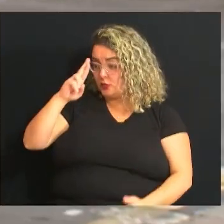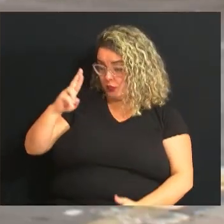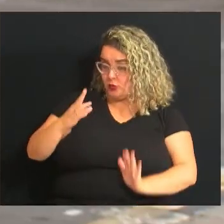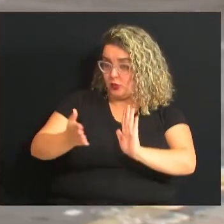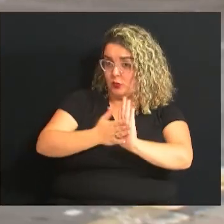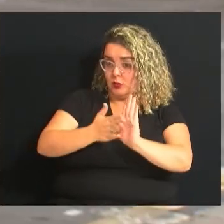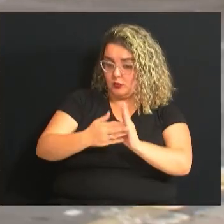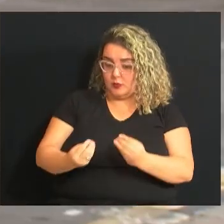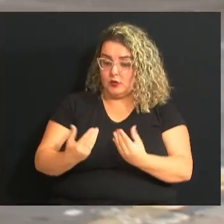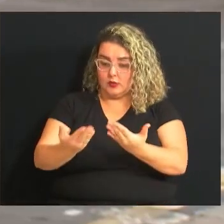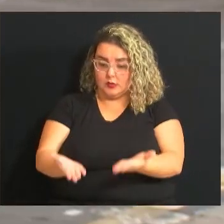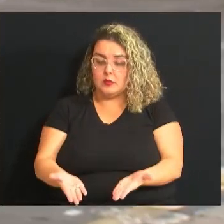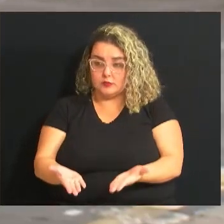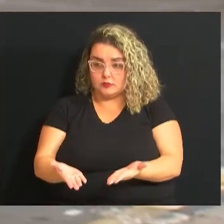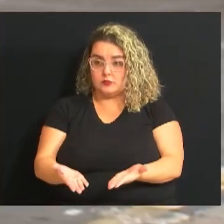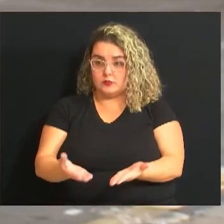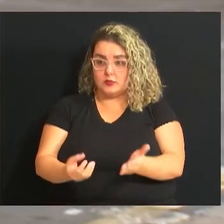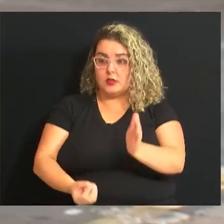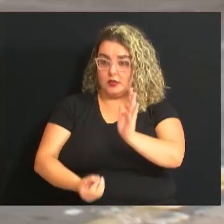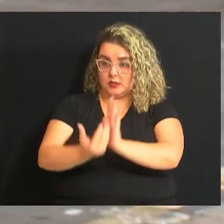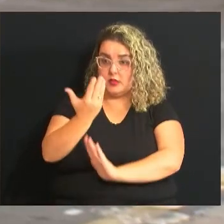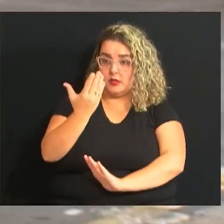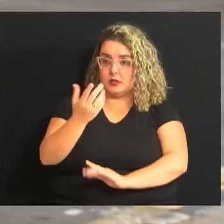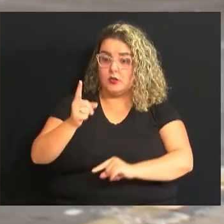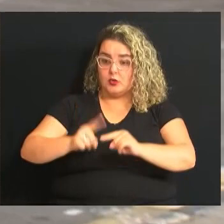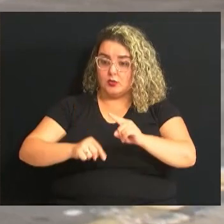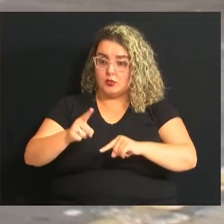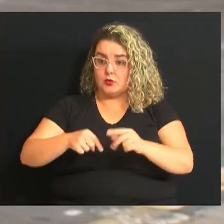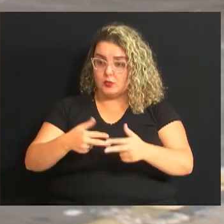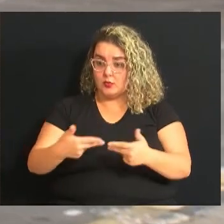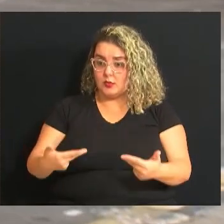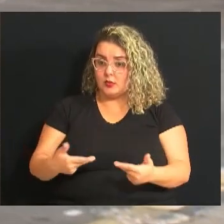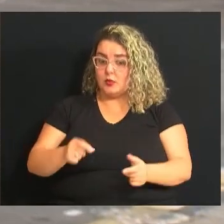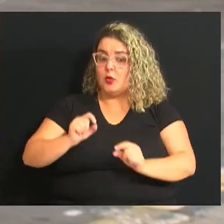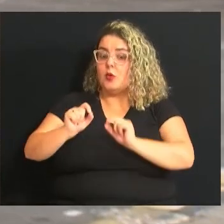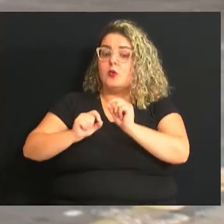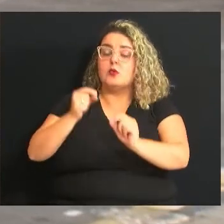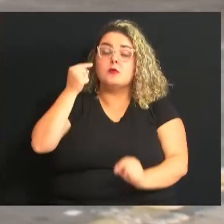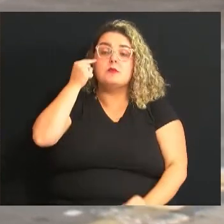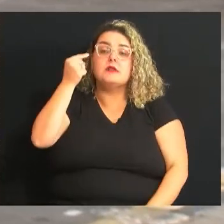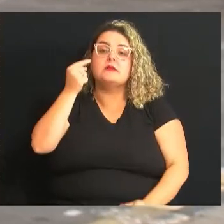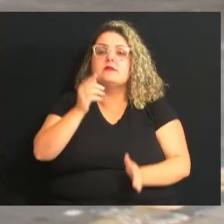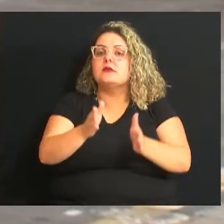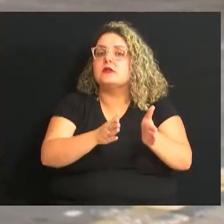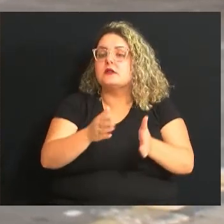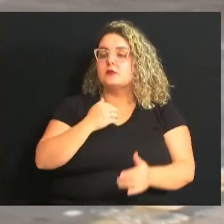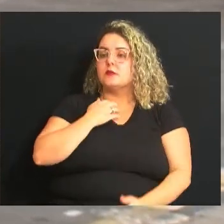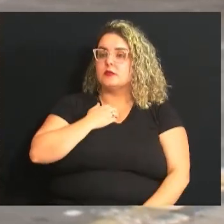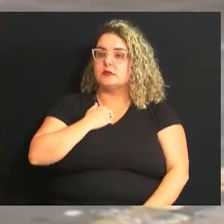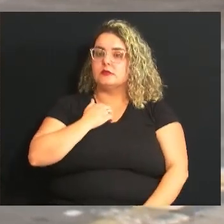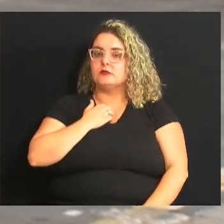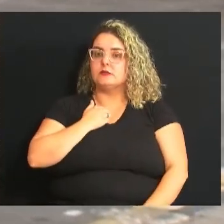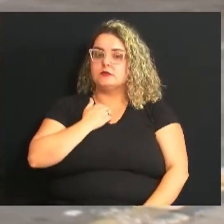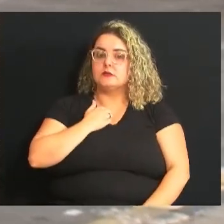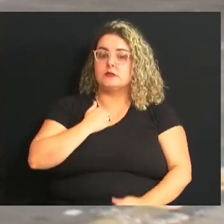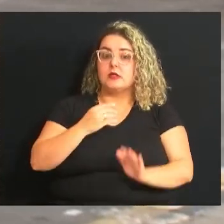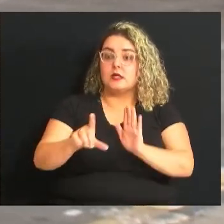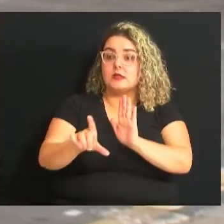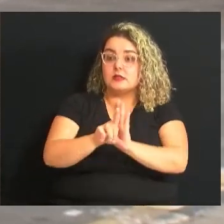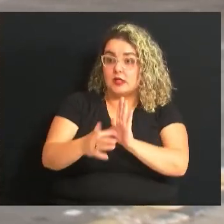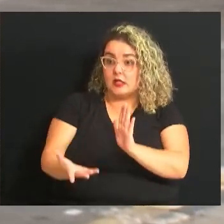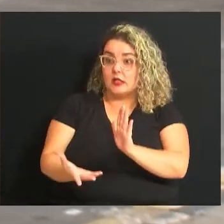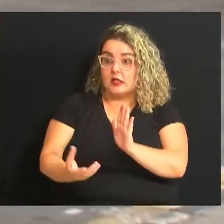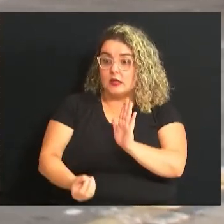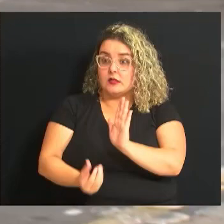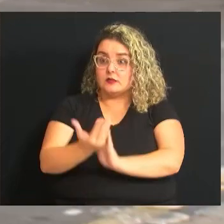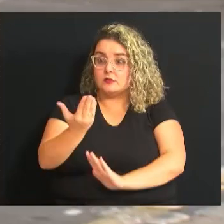senhor colocou essa proposta, né, e formatou essa matéria, o que o senhor pensava? Essa lei, na verdade,